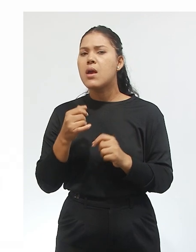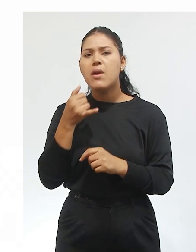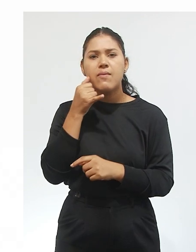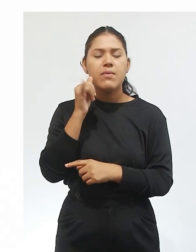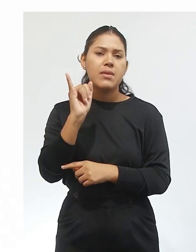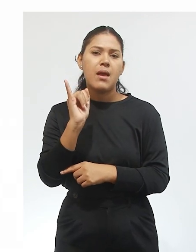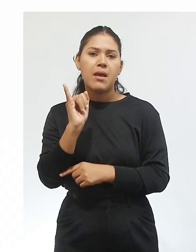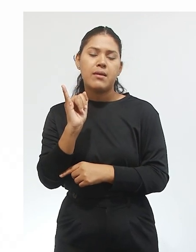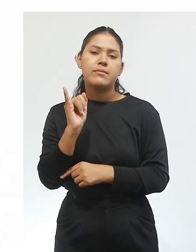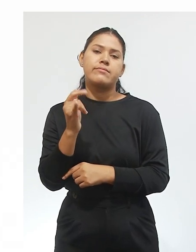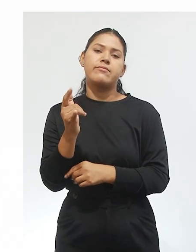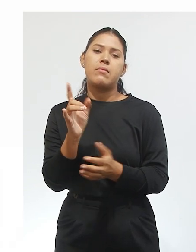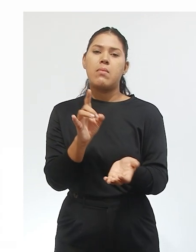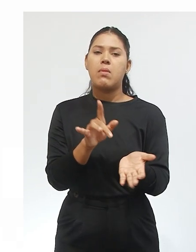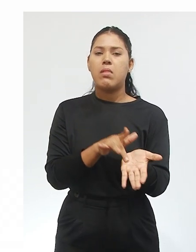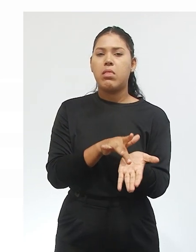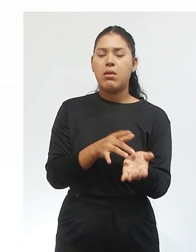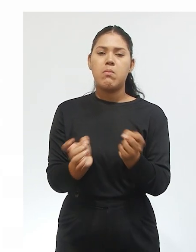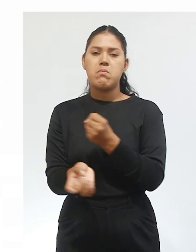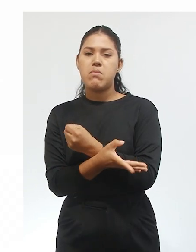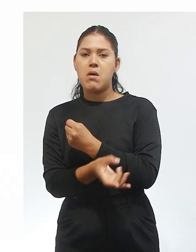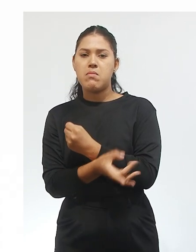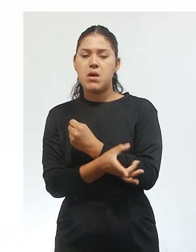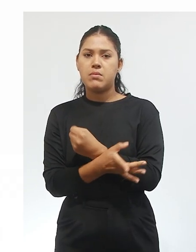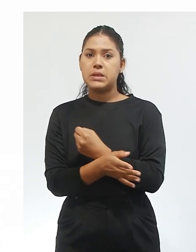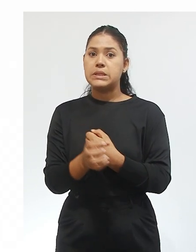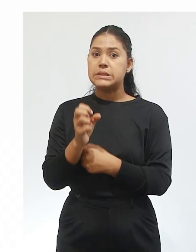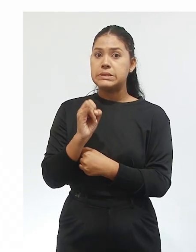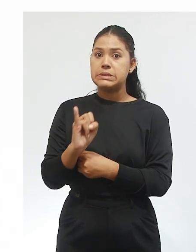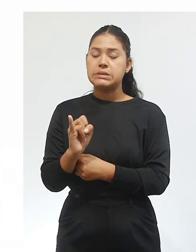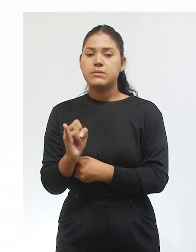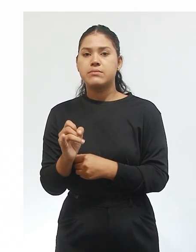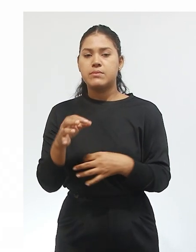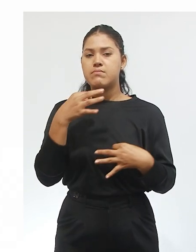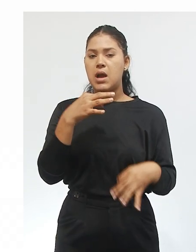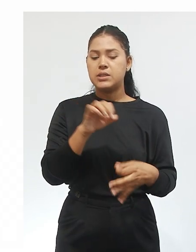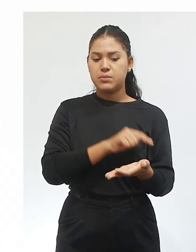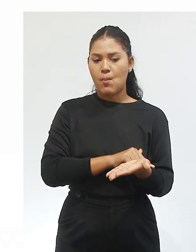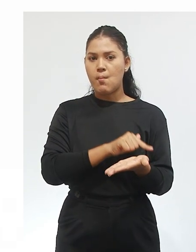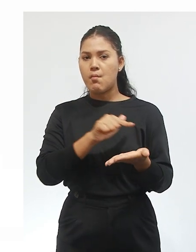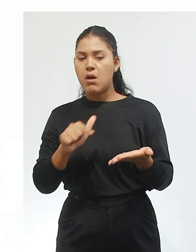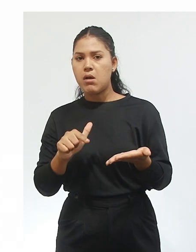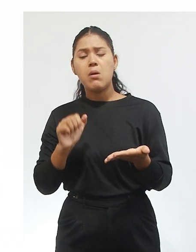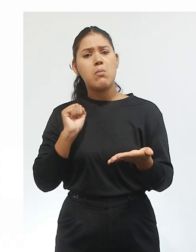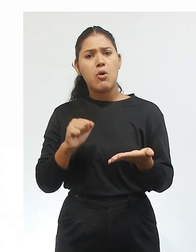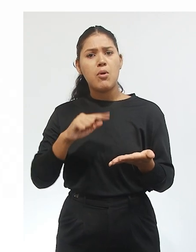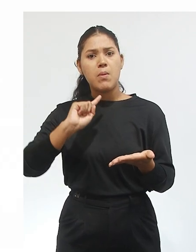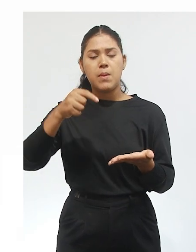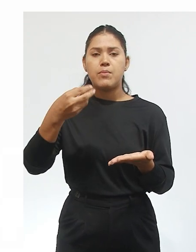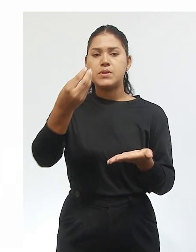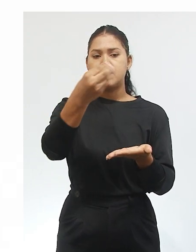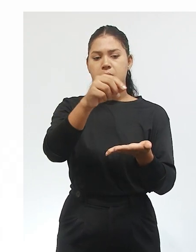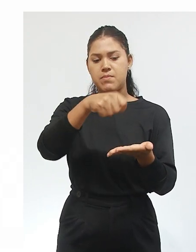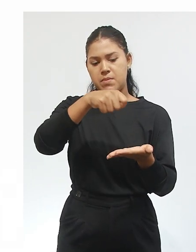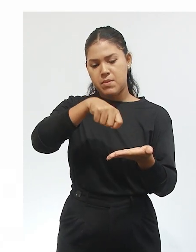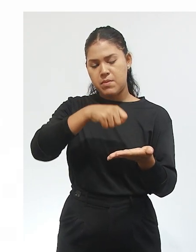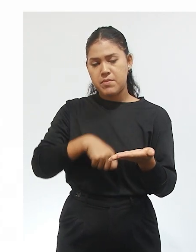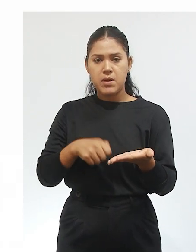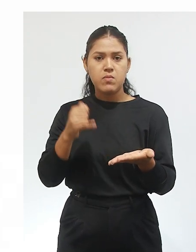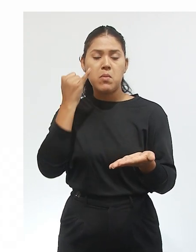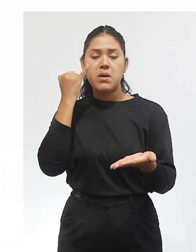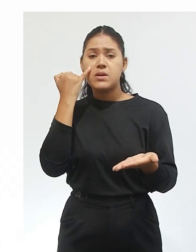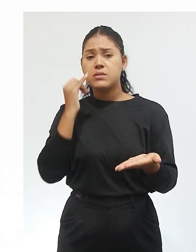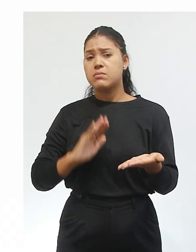lógico, que tenha fraude, né? É muito simples, eu deixo uma página em branco, aí depois acabo fazendo os lançamentos fantasma ali para